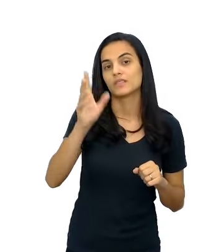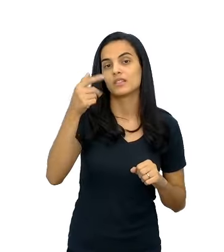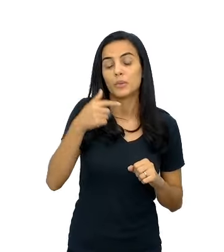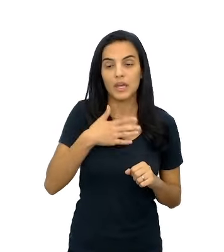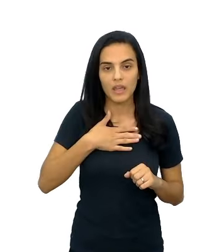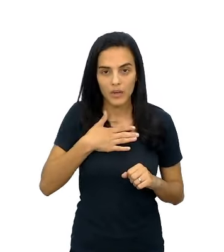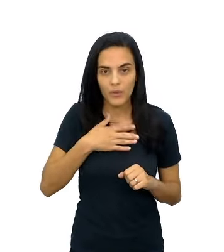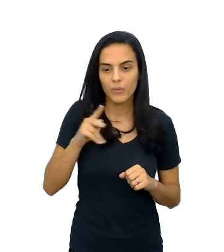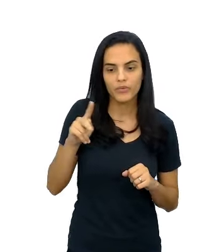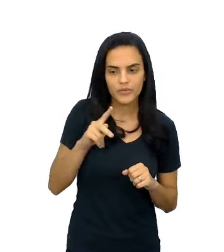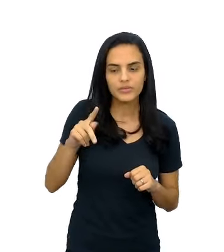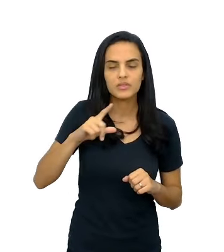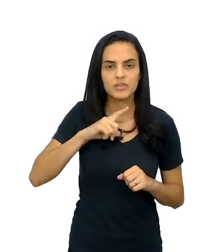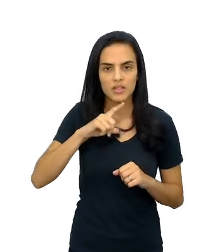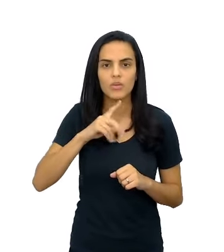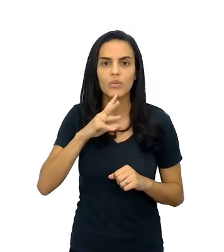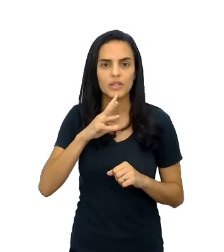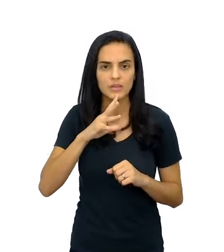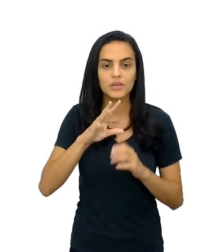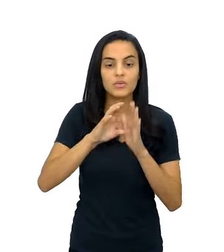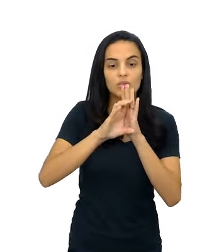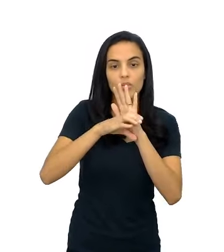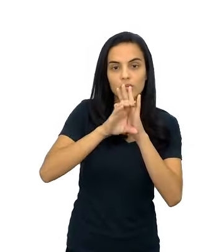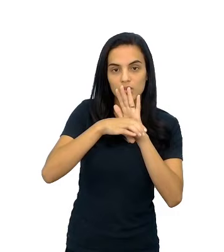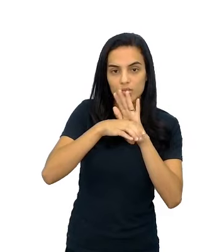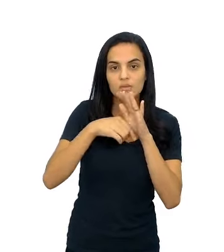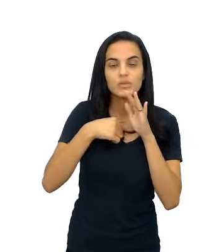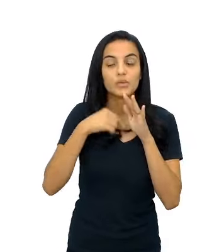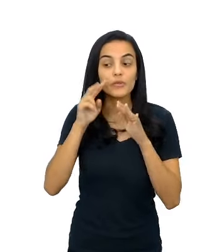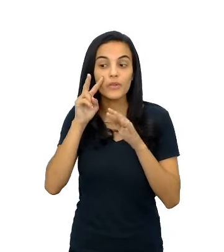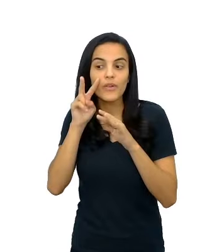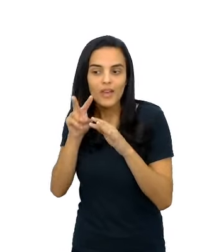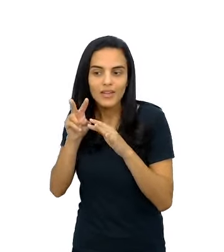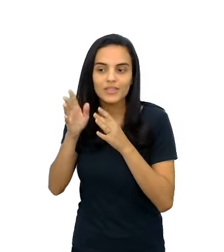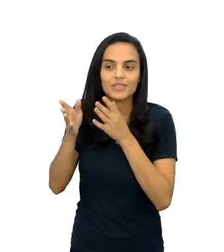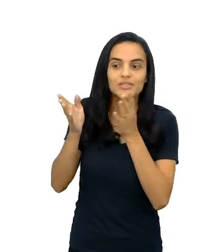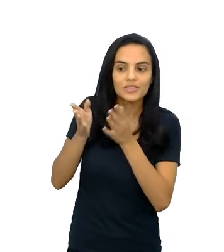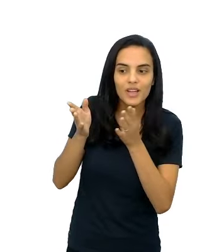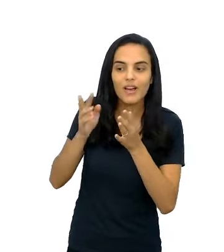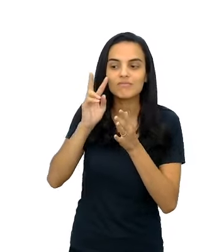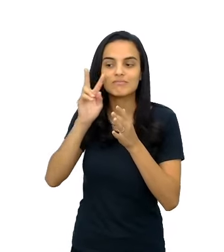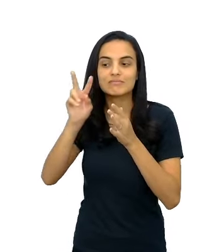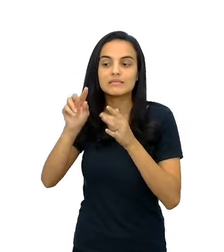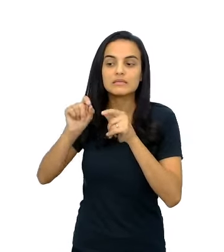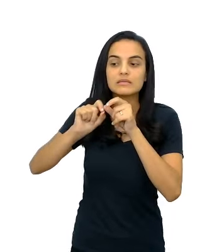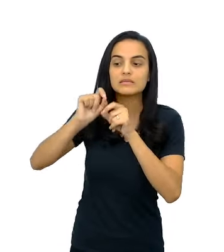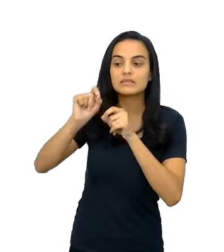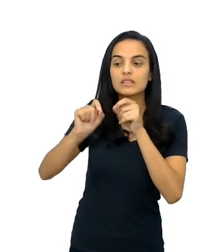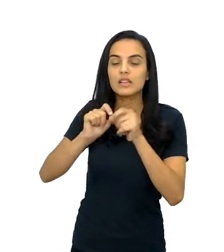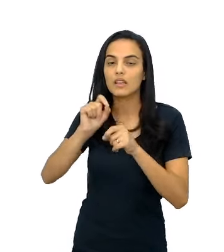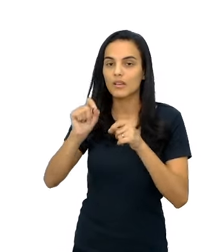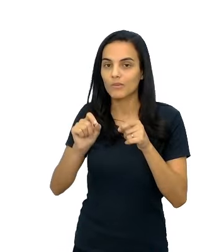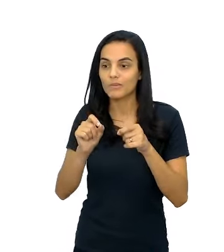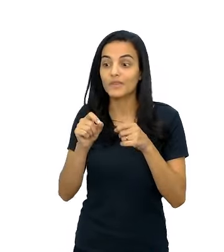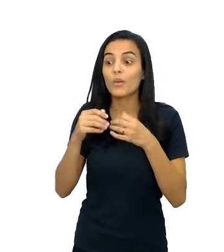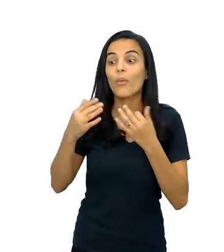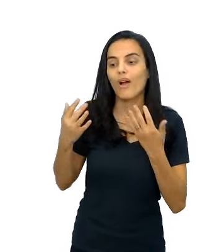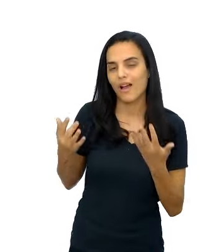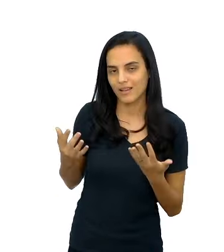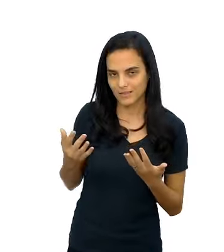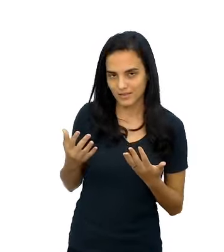tenho esse conhecimento do conteúdo e já prevejo, né? Posso prever quais são esses